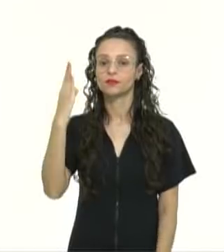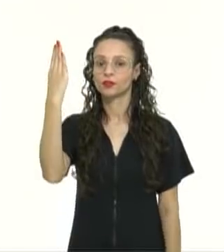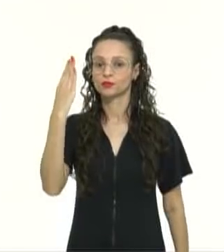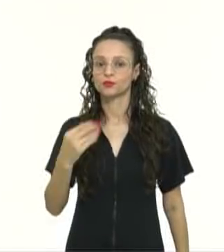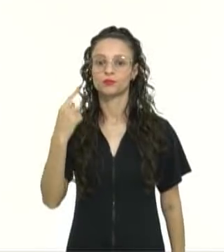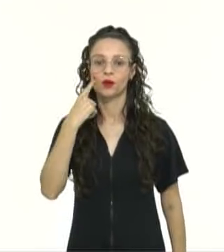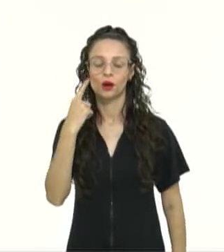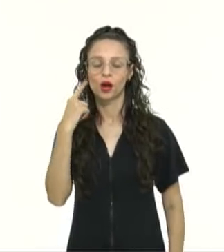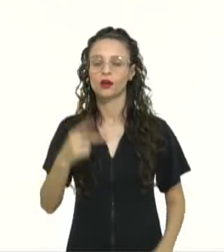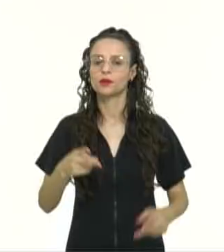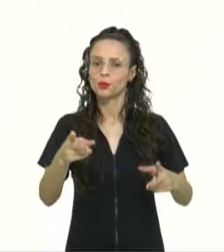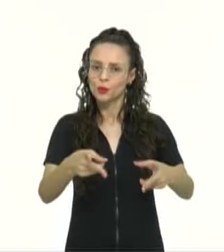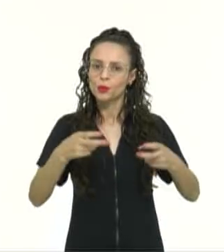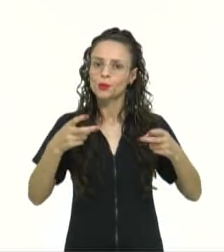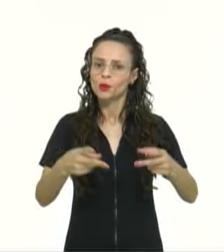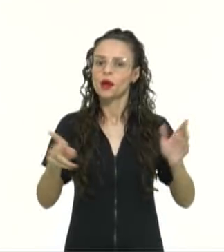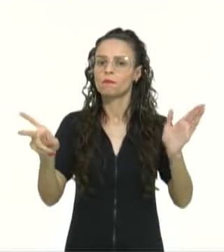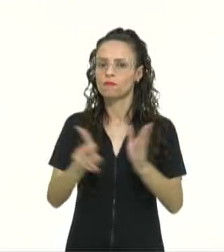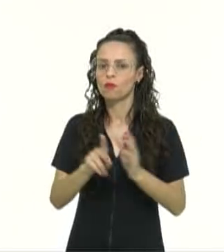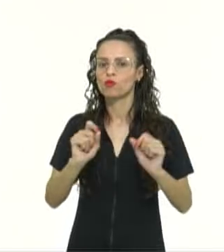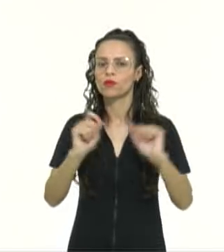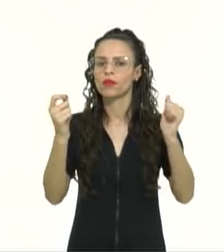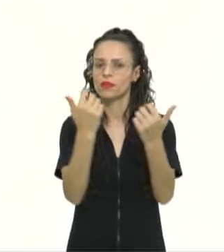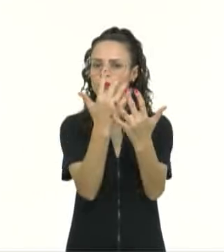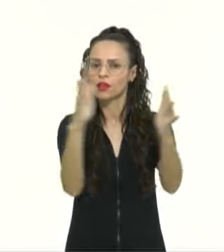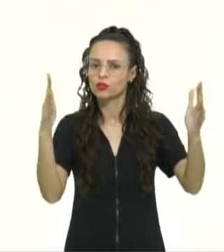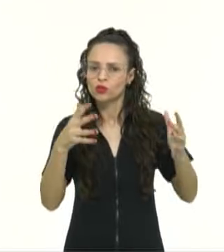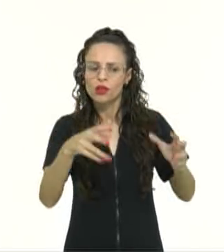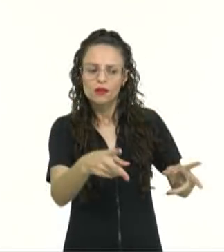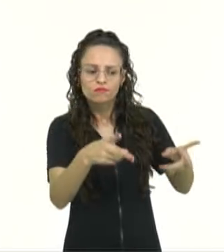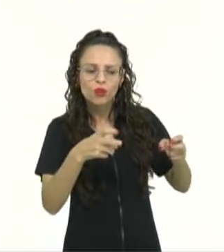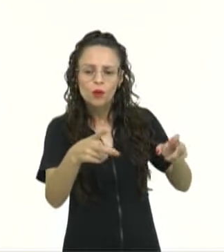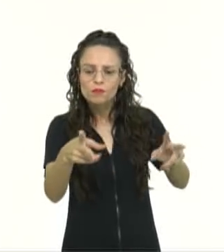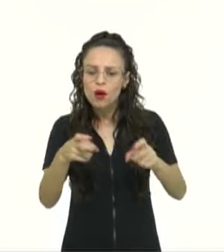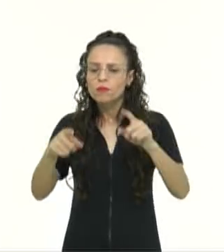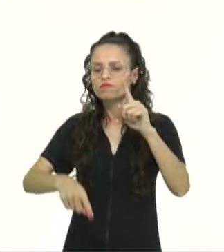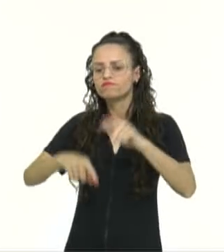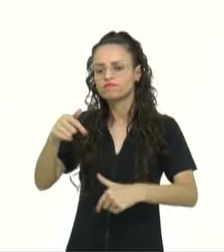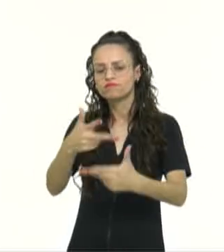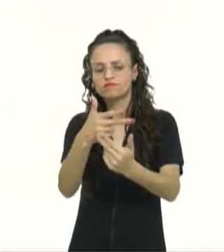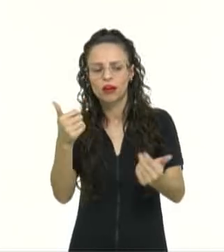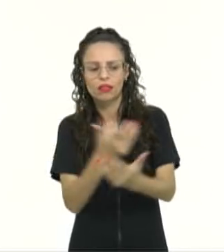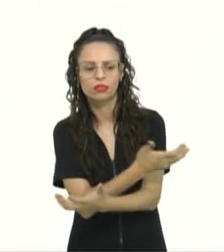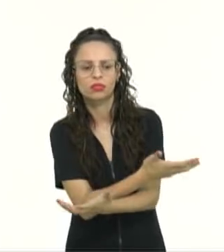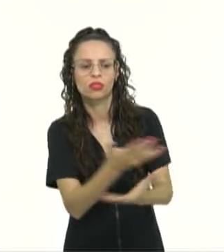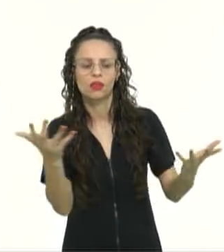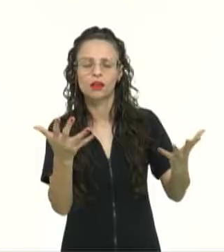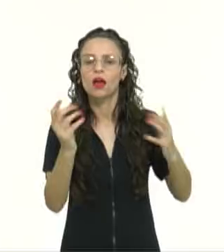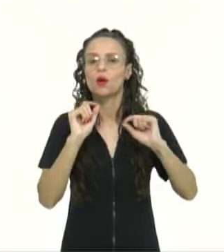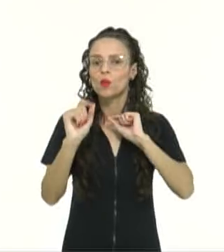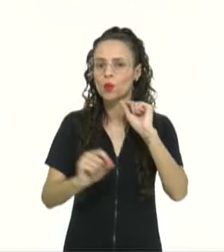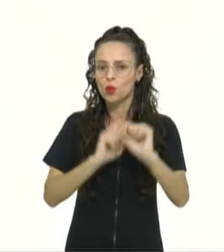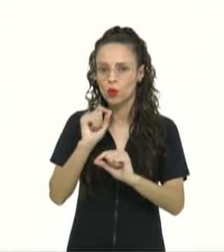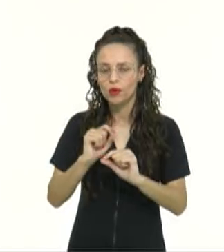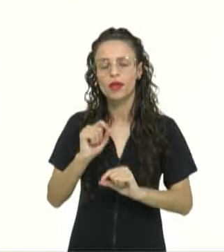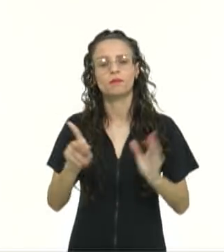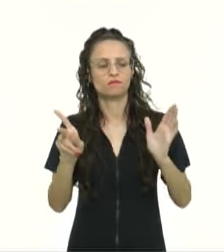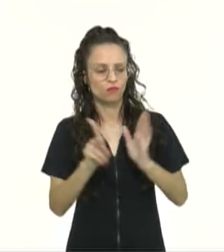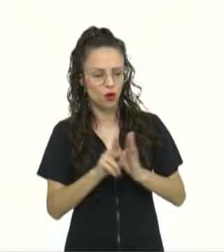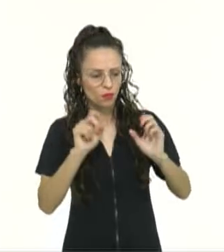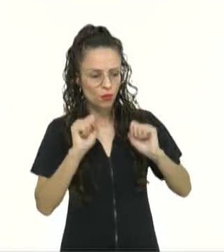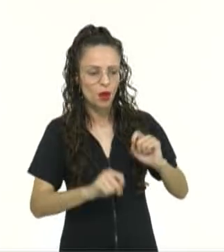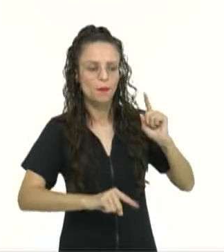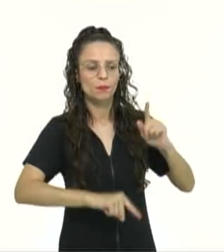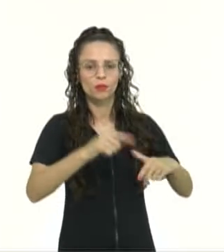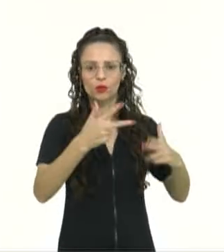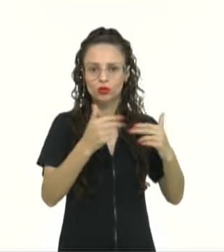O extrativismo é a atividade de extrair da natureza os recursos que estão à disposição do homem, sejam esses